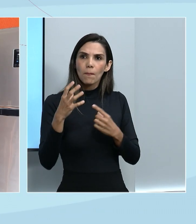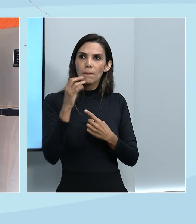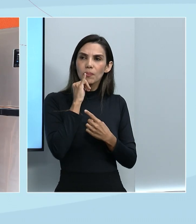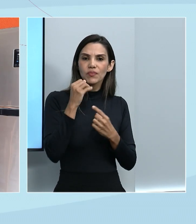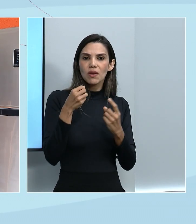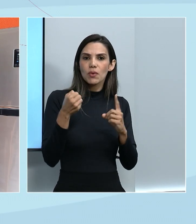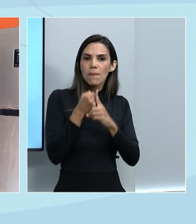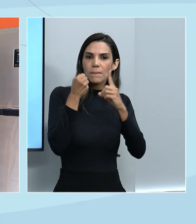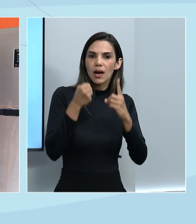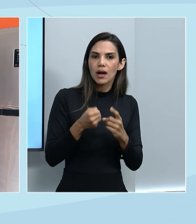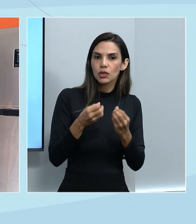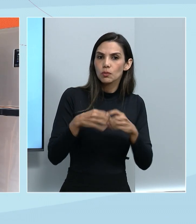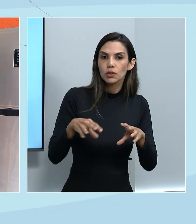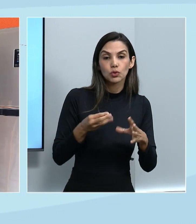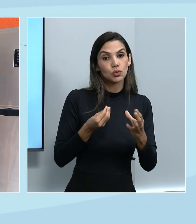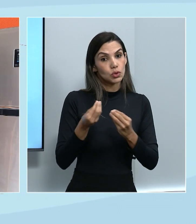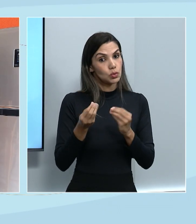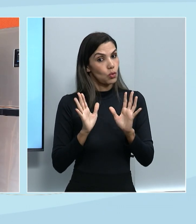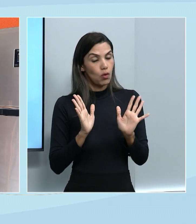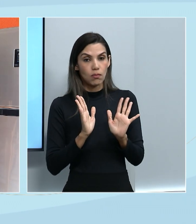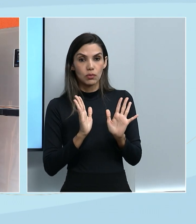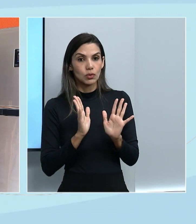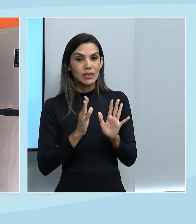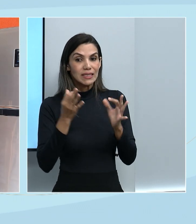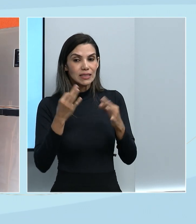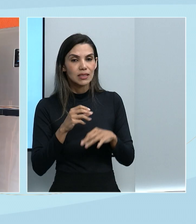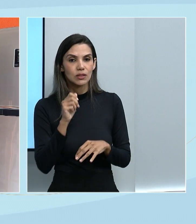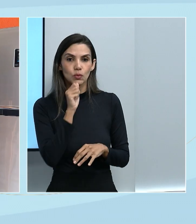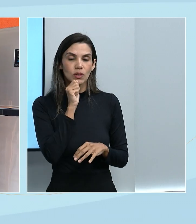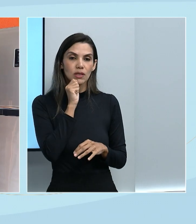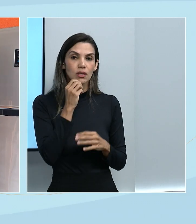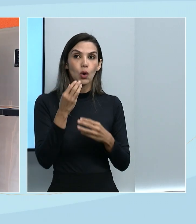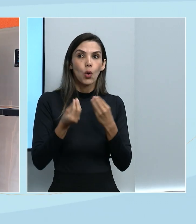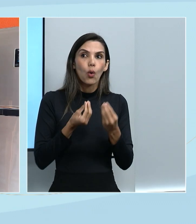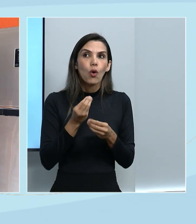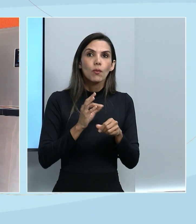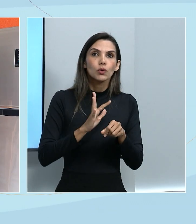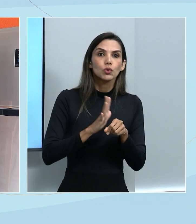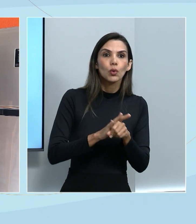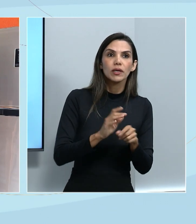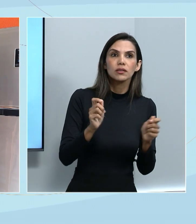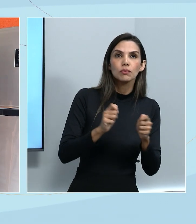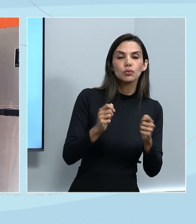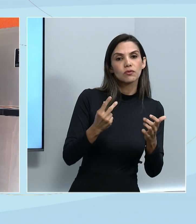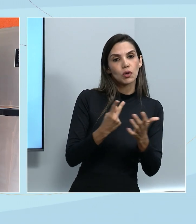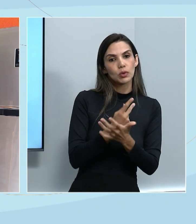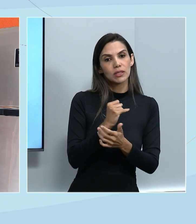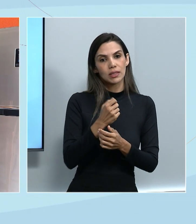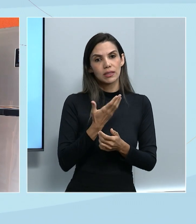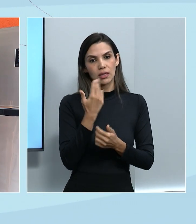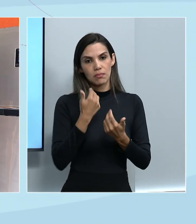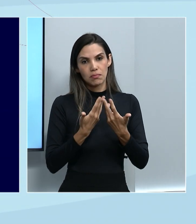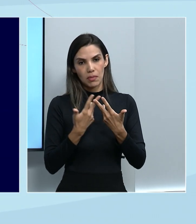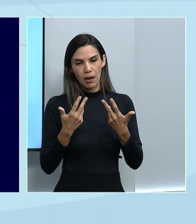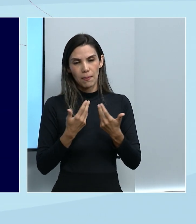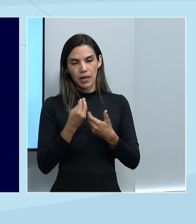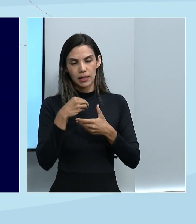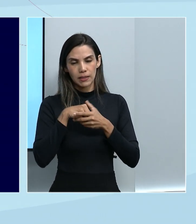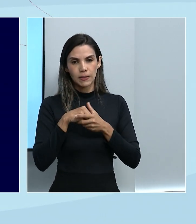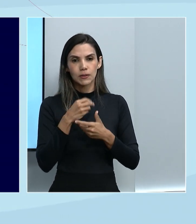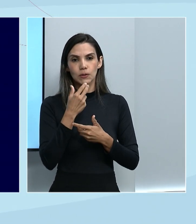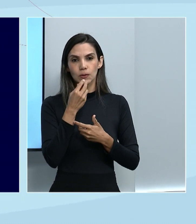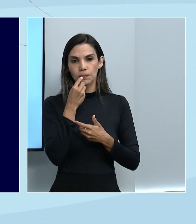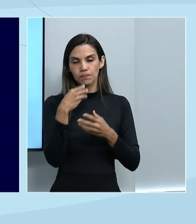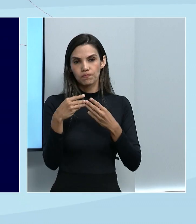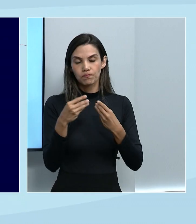não há consenso sobre quais doenças poderiam estar associadas à ingestão desses materiais. O que já